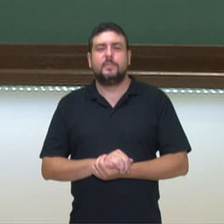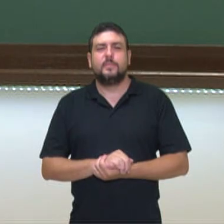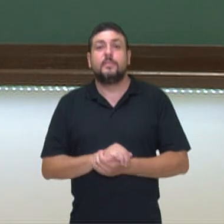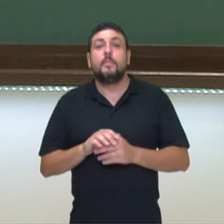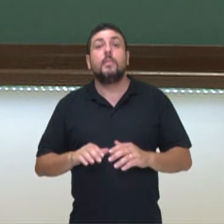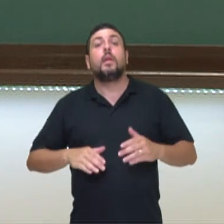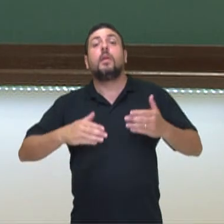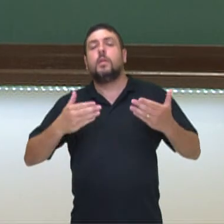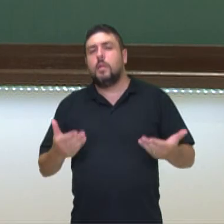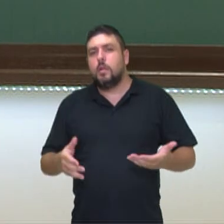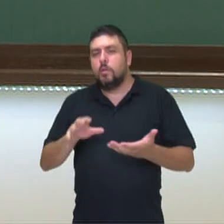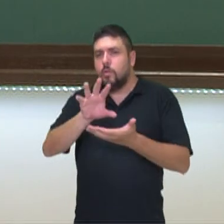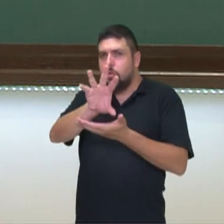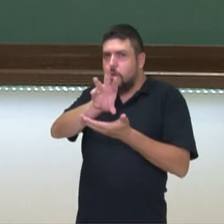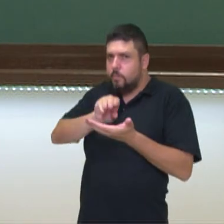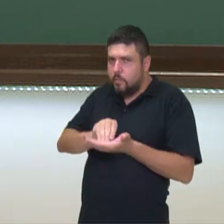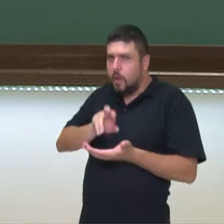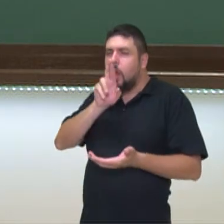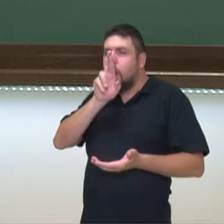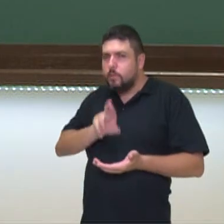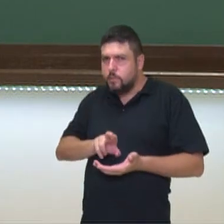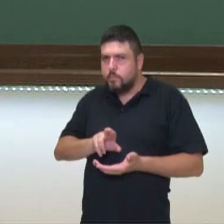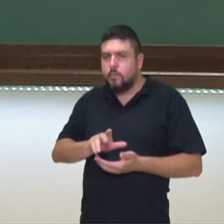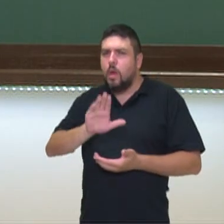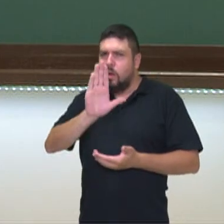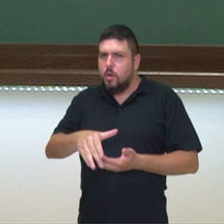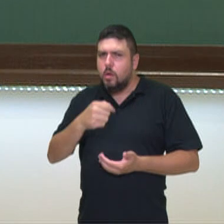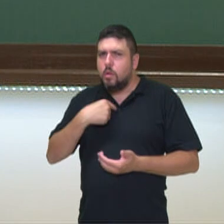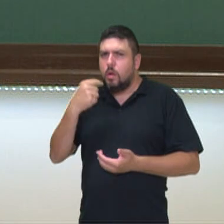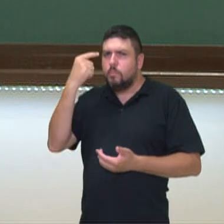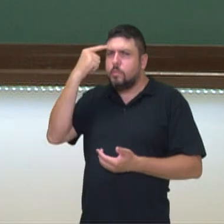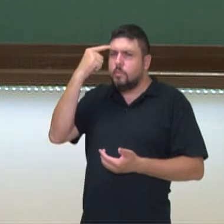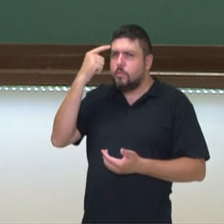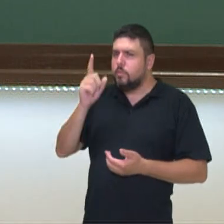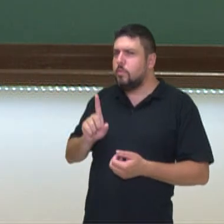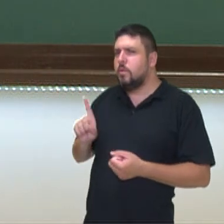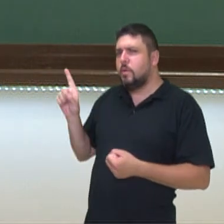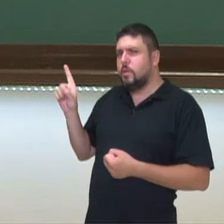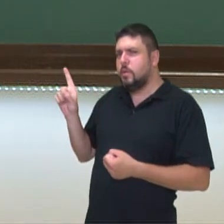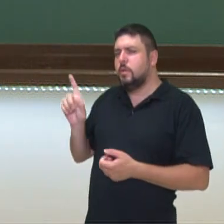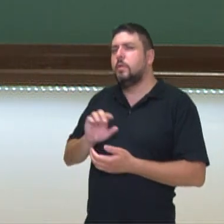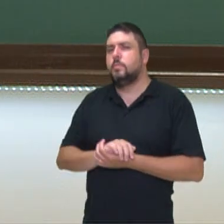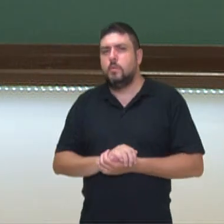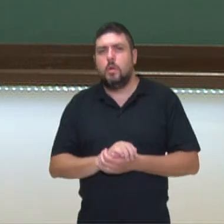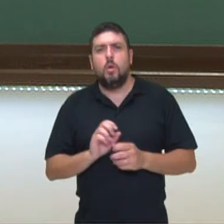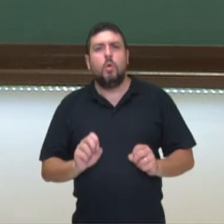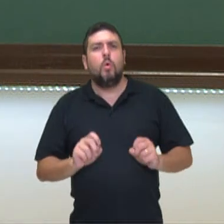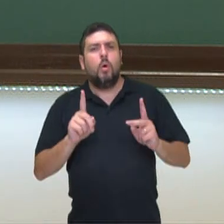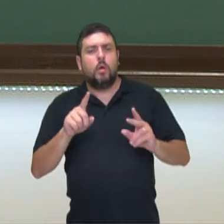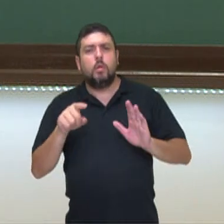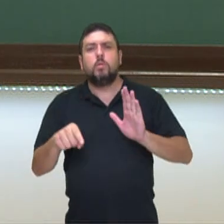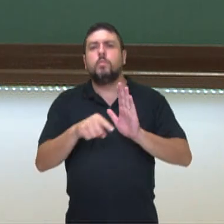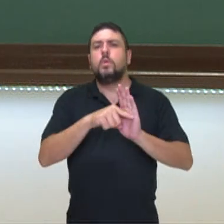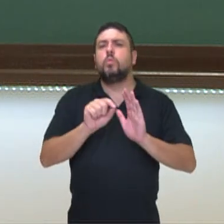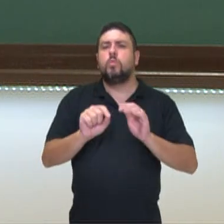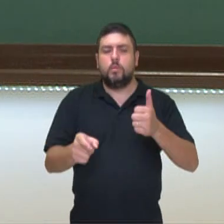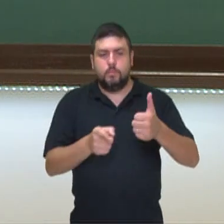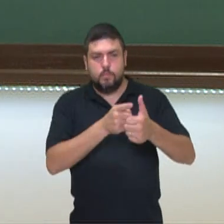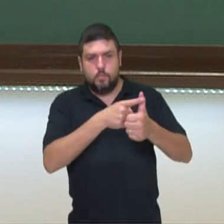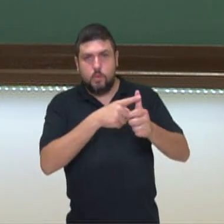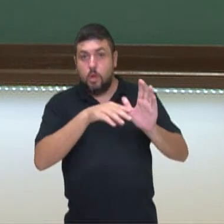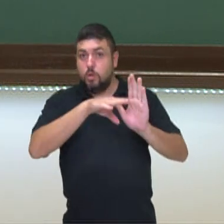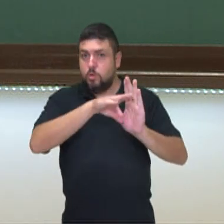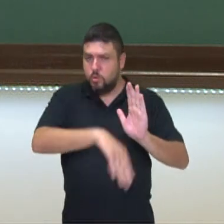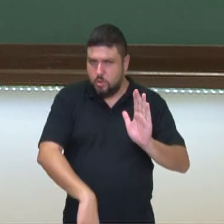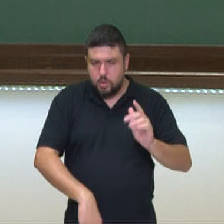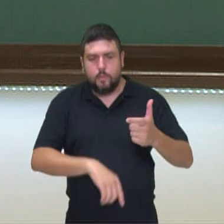E aí, copiaram, resolveram, pensaram na ideia que tem aqui? A gente já viu que a subtração tem ideia de tirar, a gente